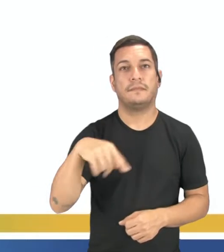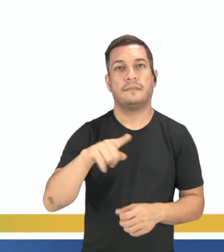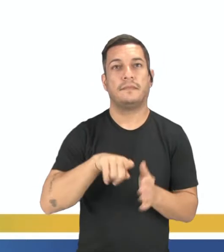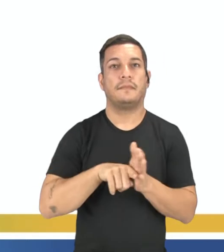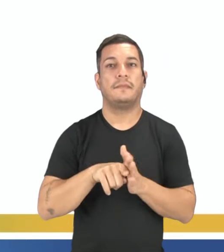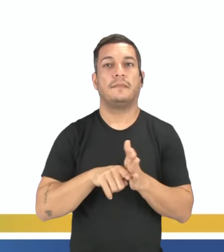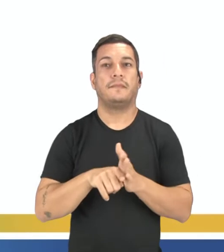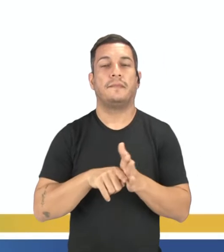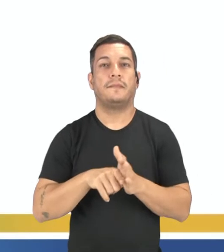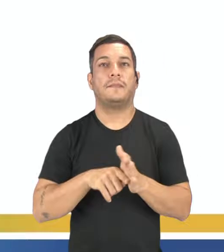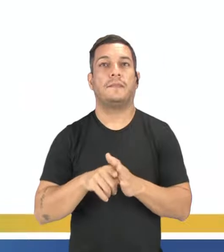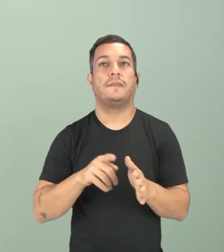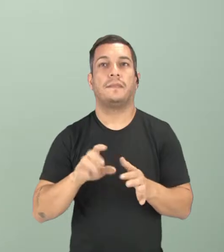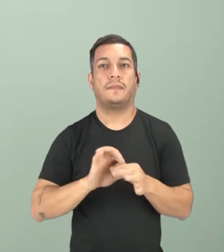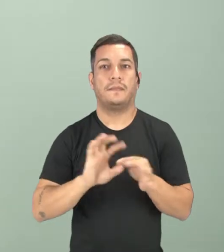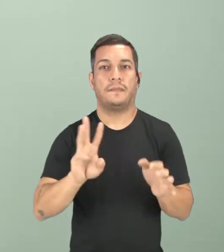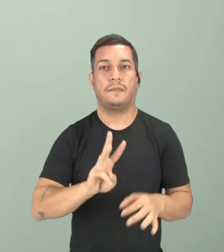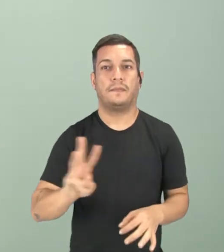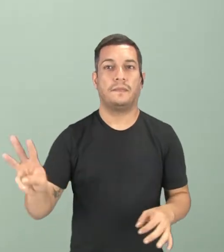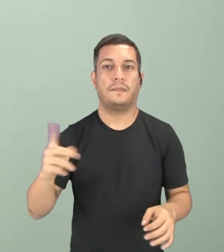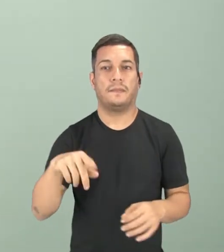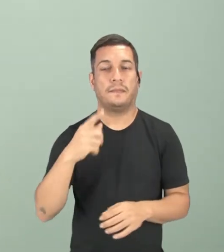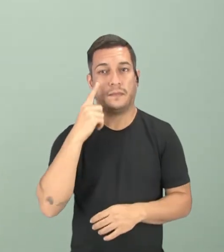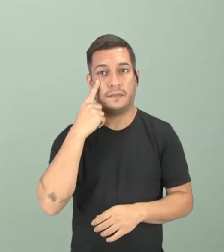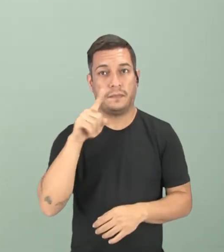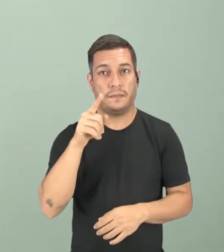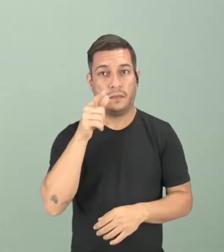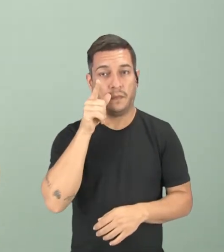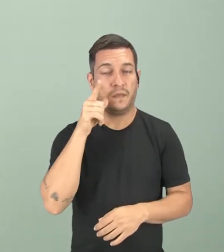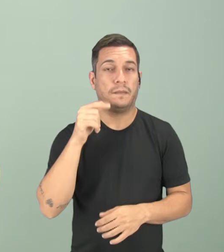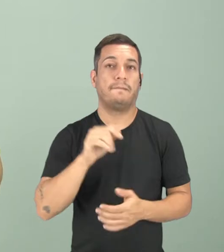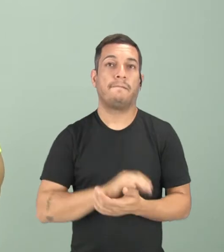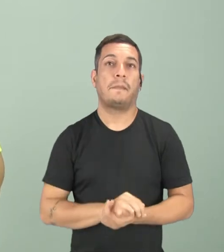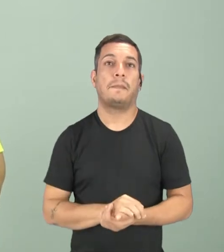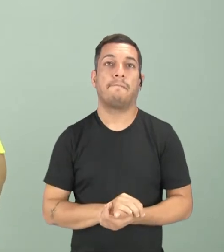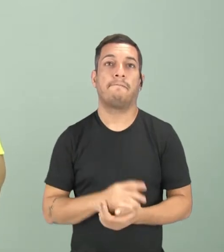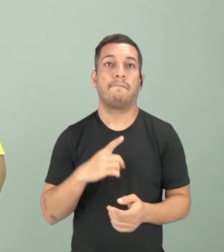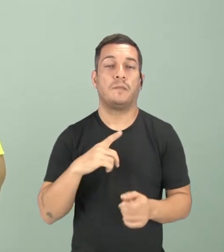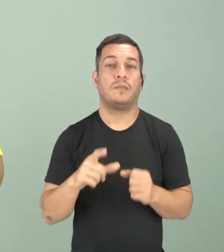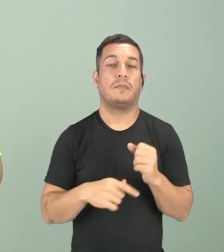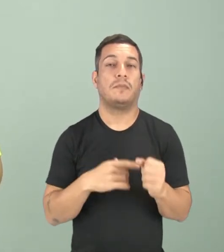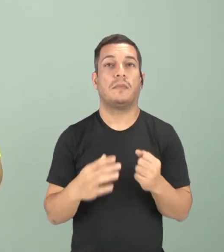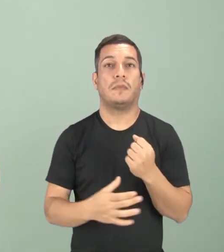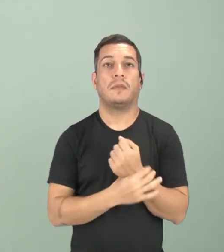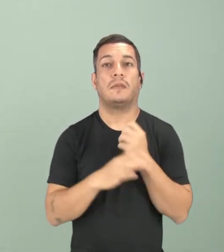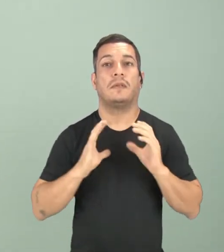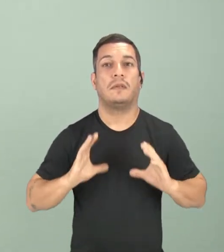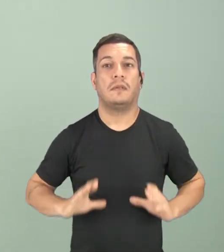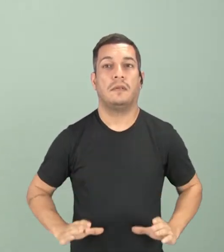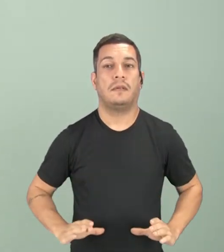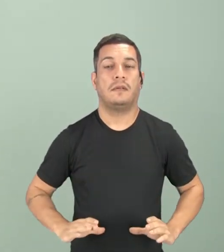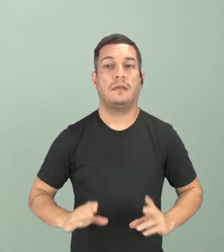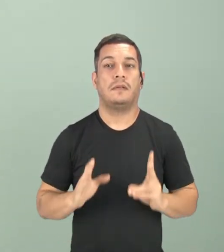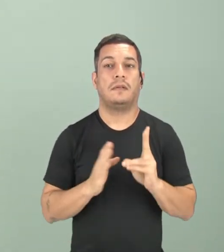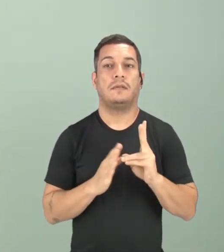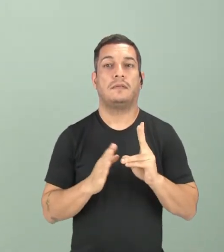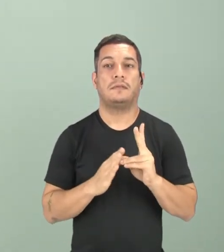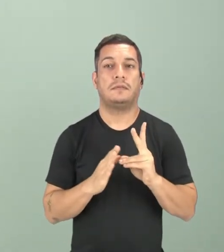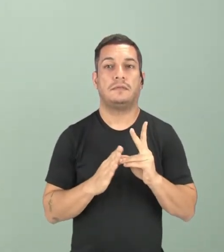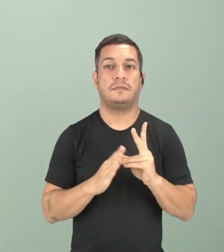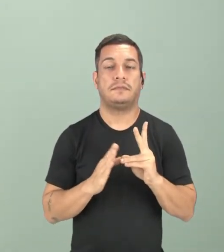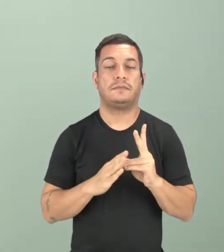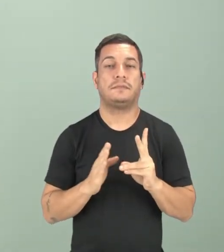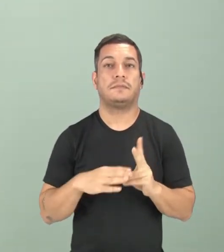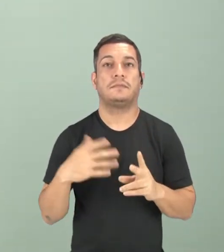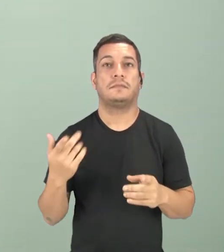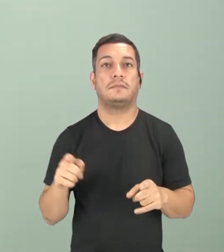vocês estarem pesquisando. Deixo lá no finalzinho o link para vocês estarem dando uma olhada, tá? Ele promove muito a cidadania indígena, demais,